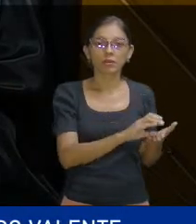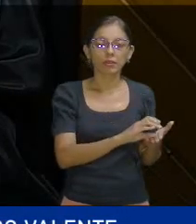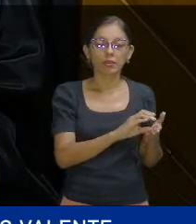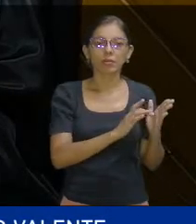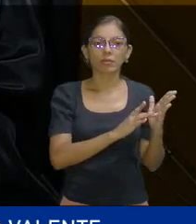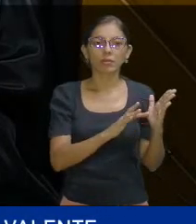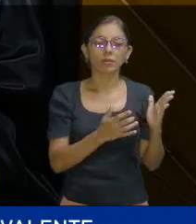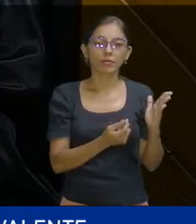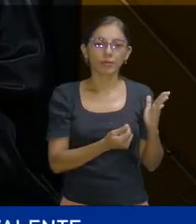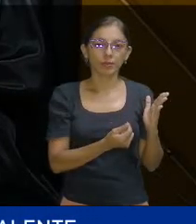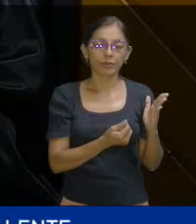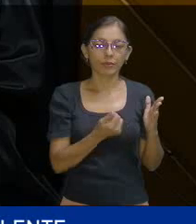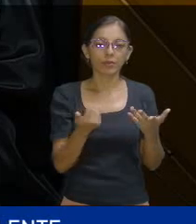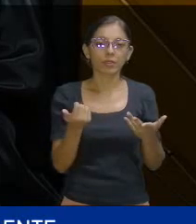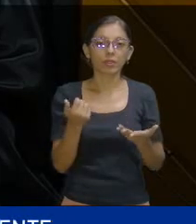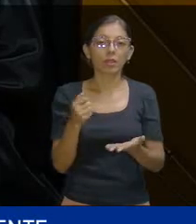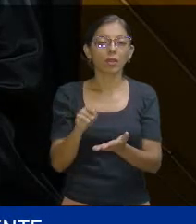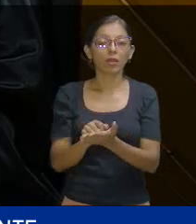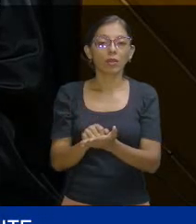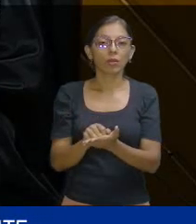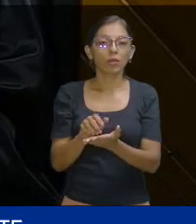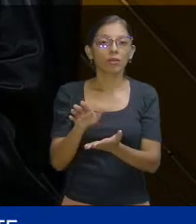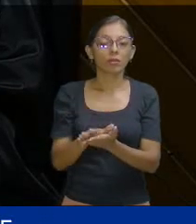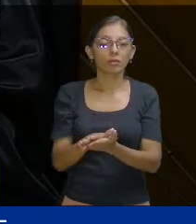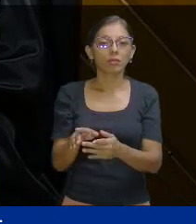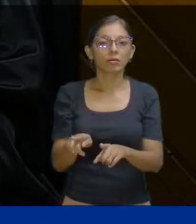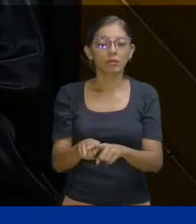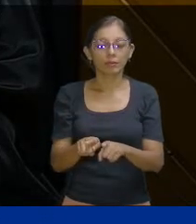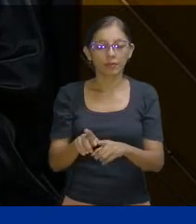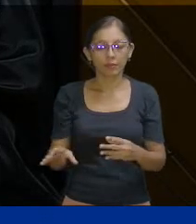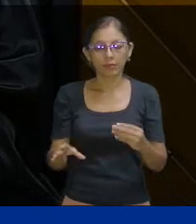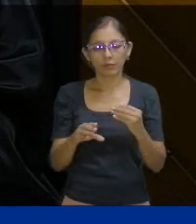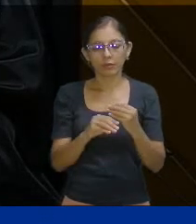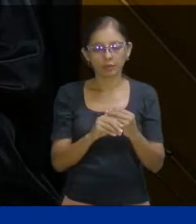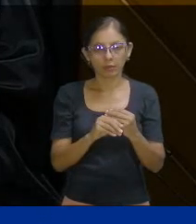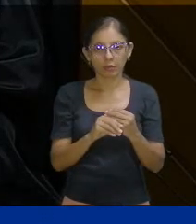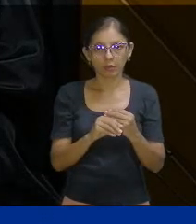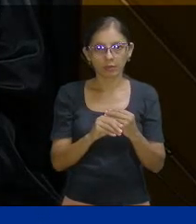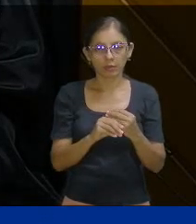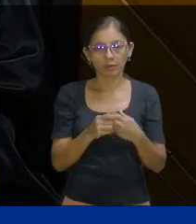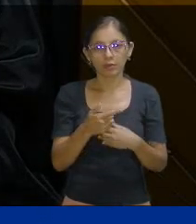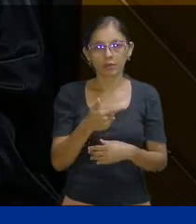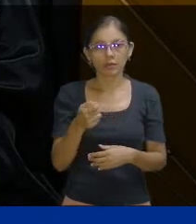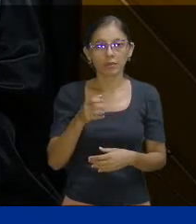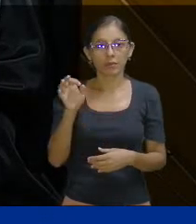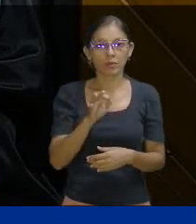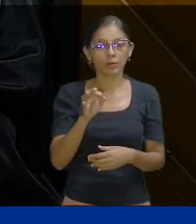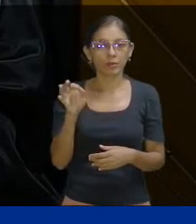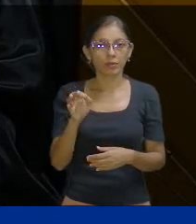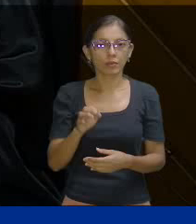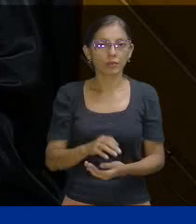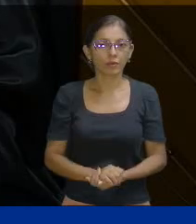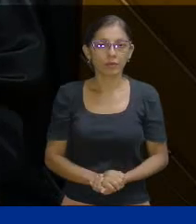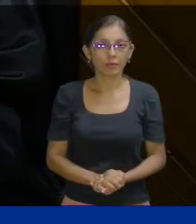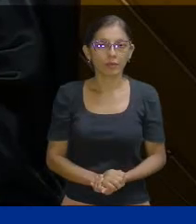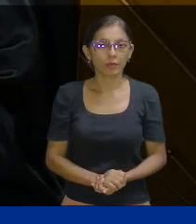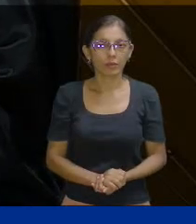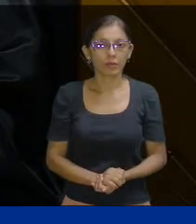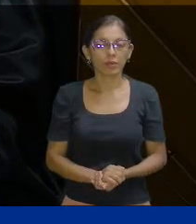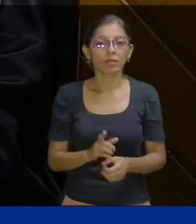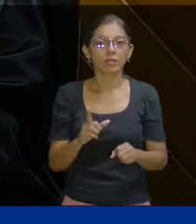13.105,23, acrescido da multa, ação de multa no valor de 20% desse montante, em termos do